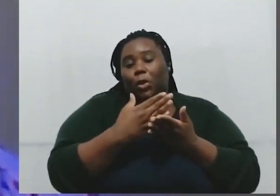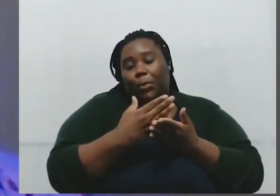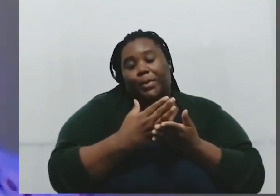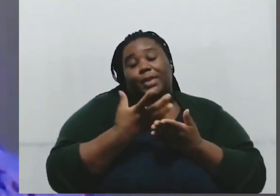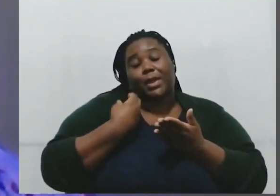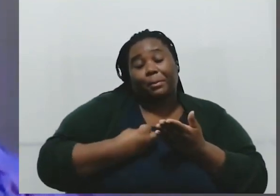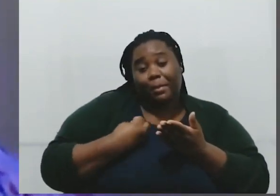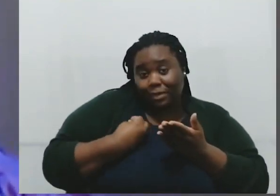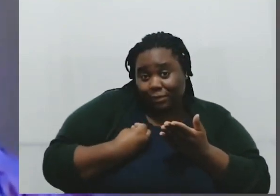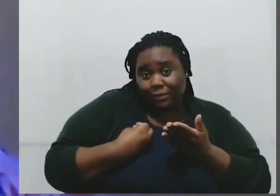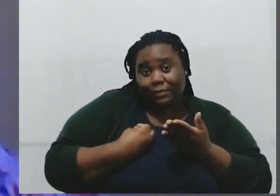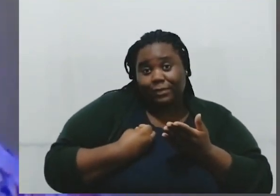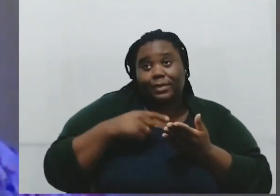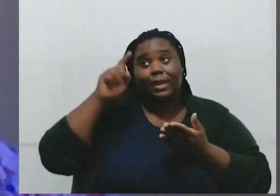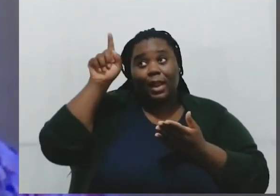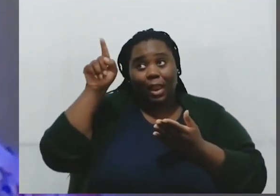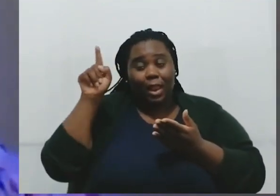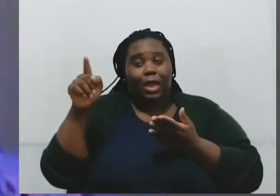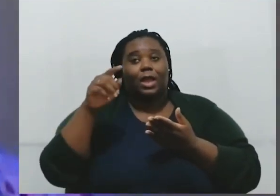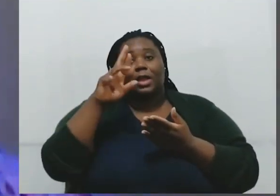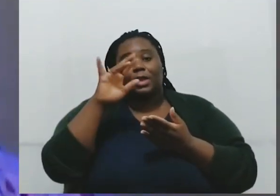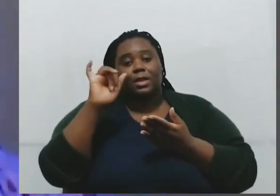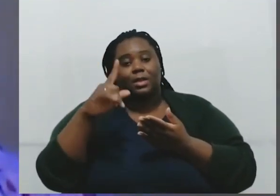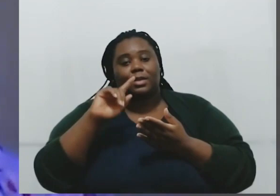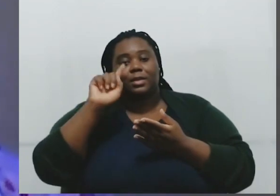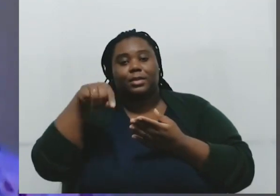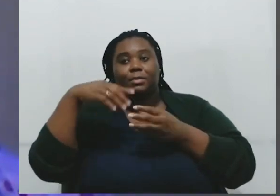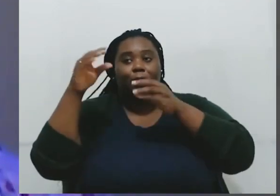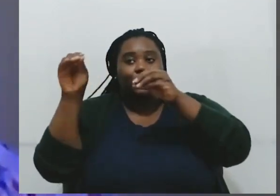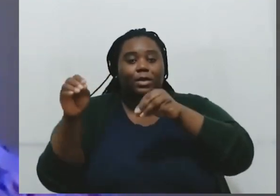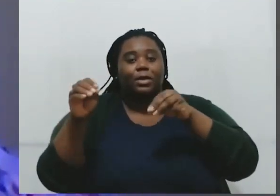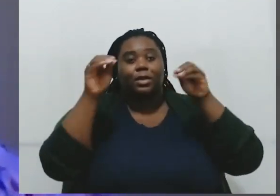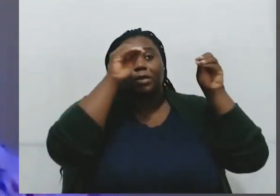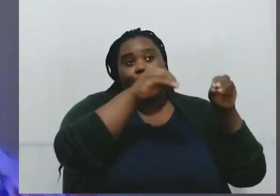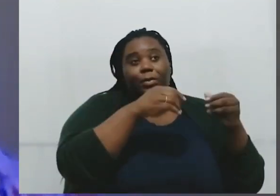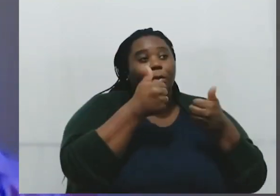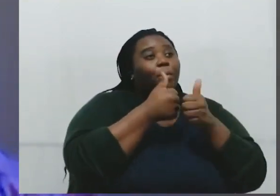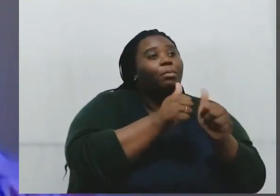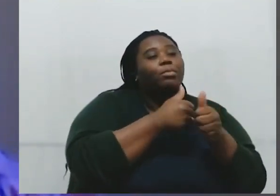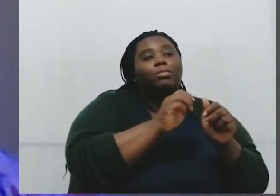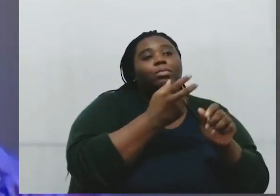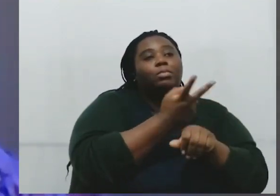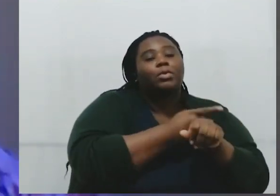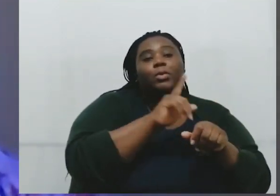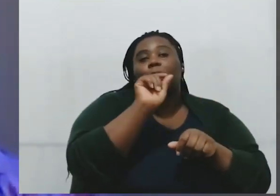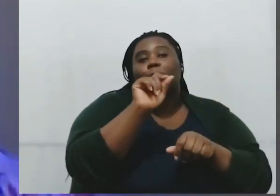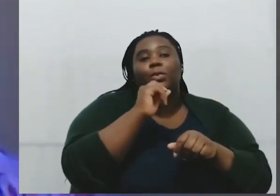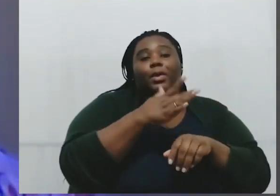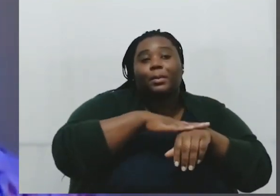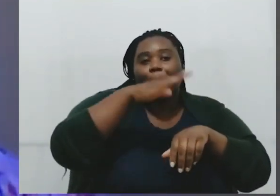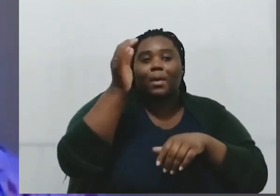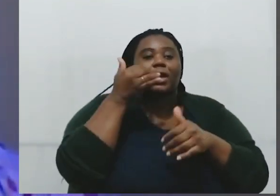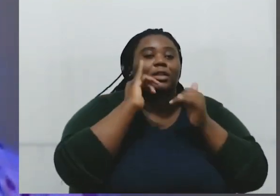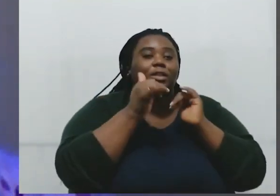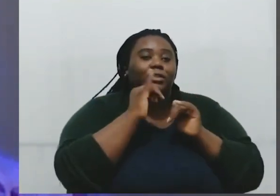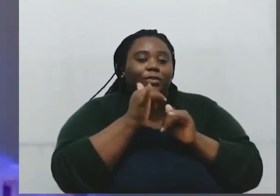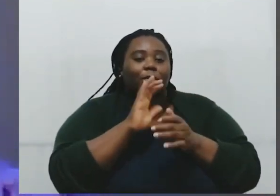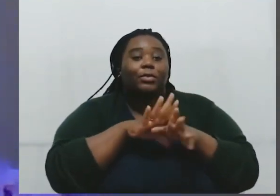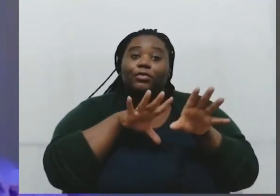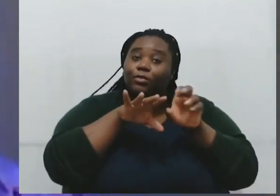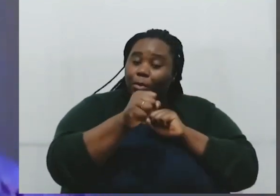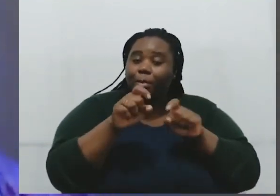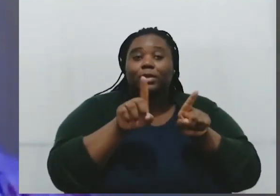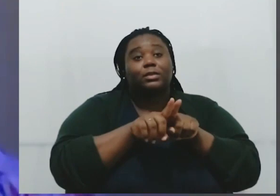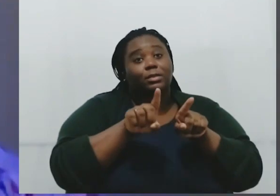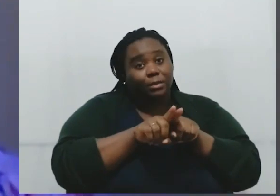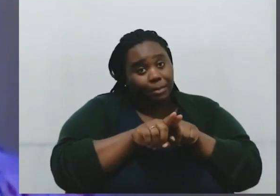morar atrás de mais informações, de formação acadêmica também. Na